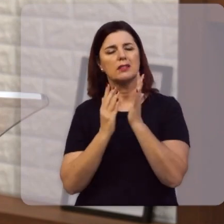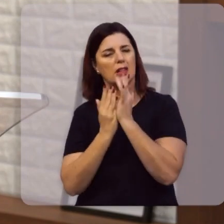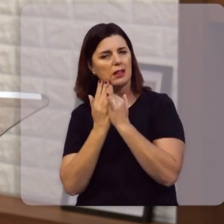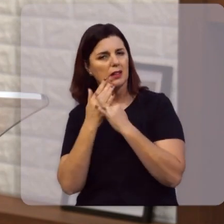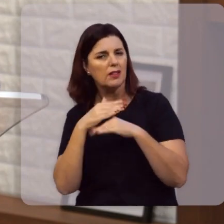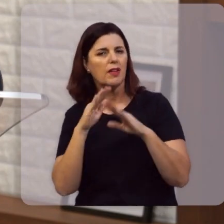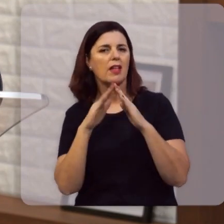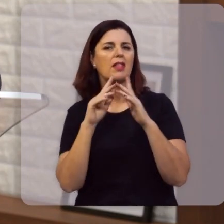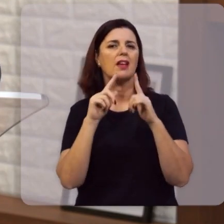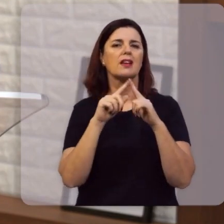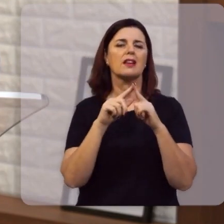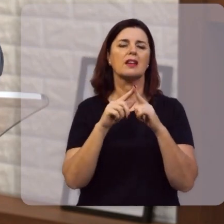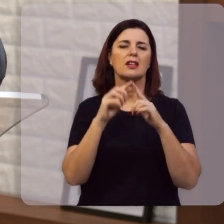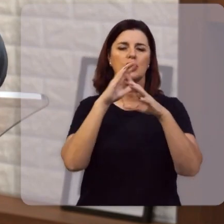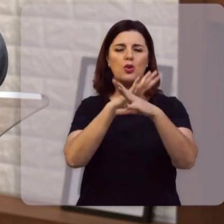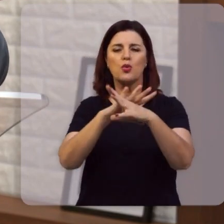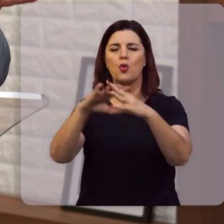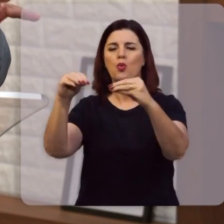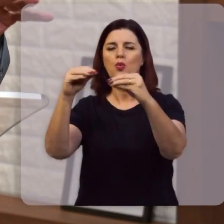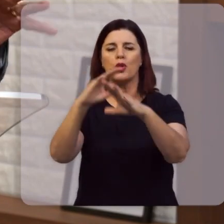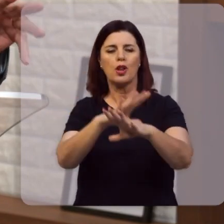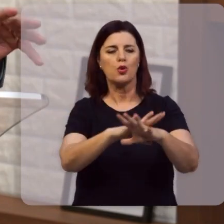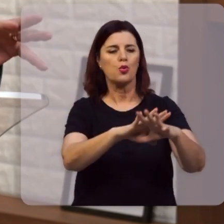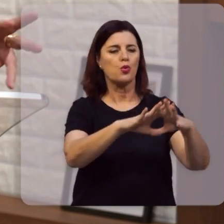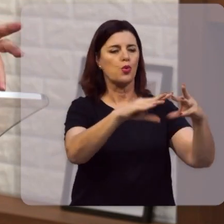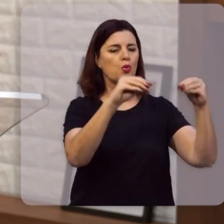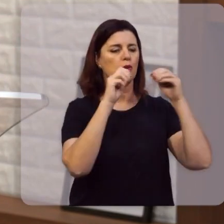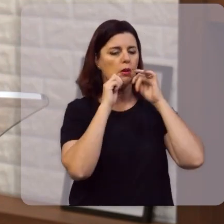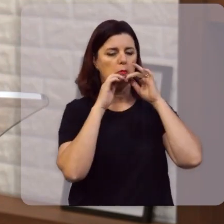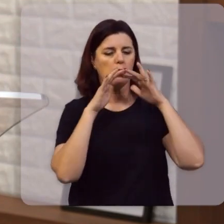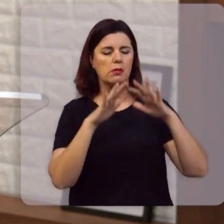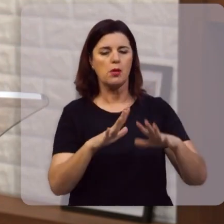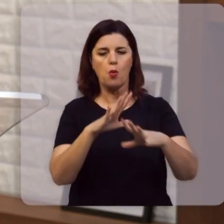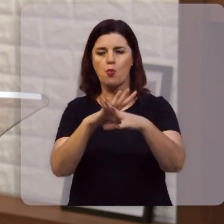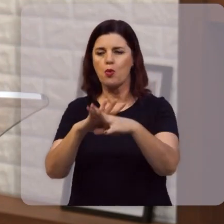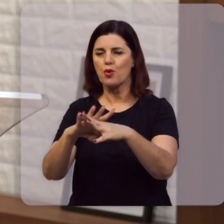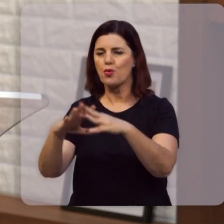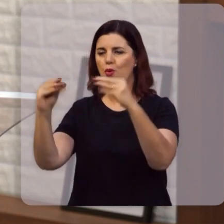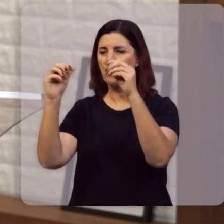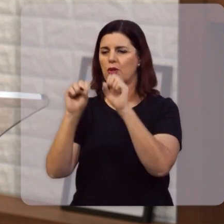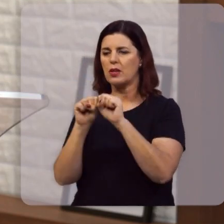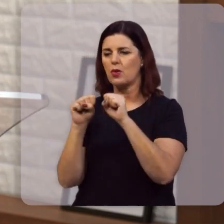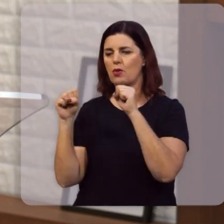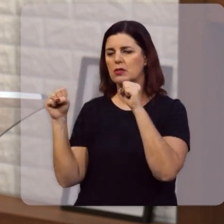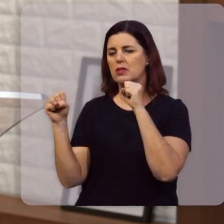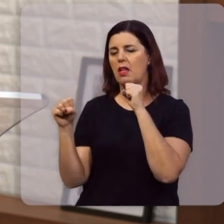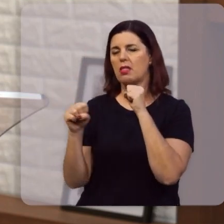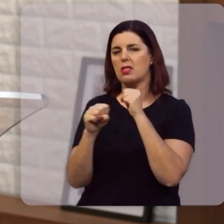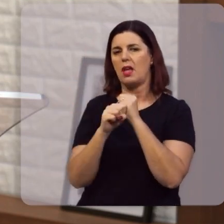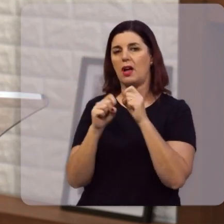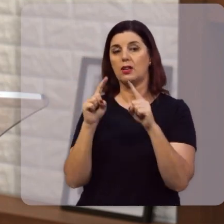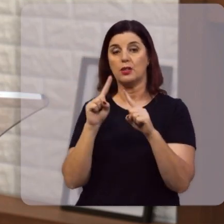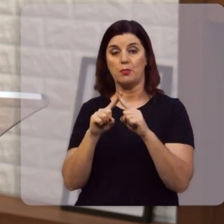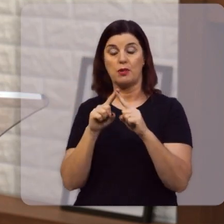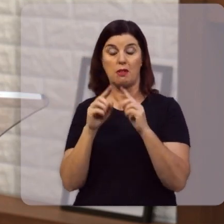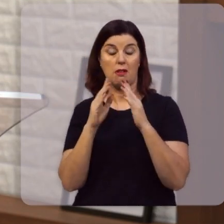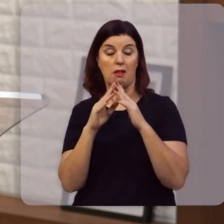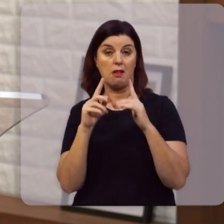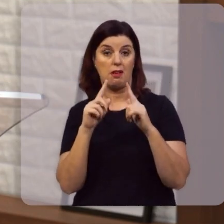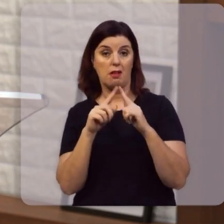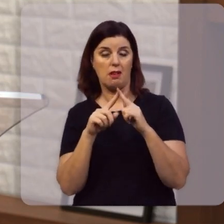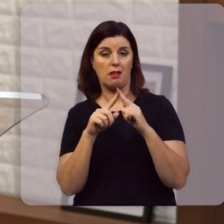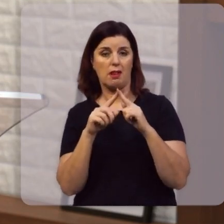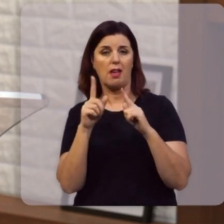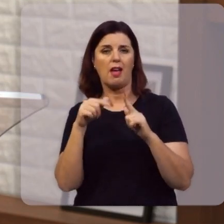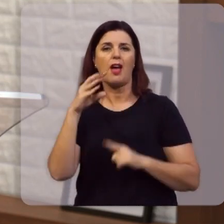sua igreja, ir curando, abençoando a sociedade, porque a igreja